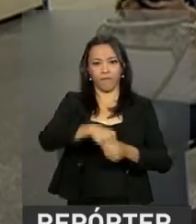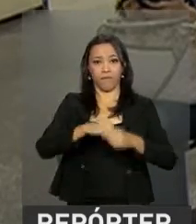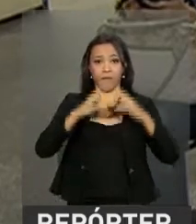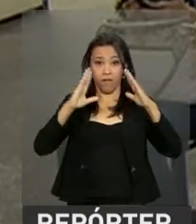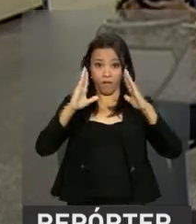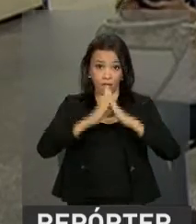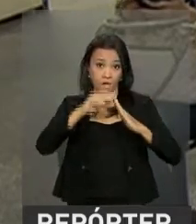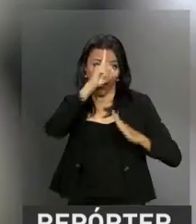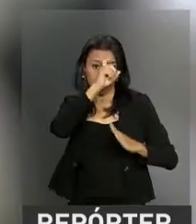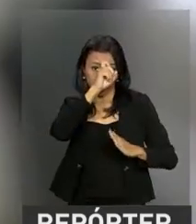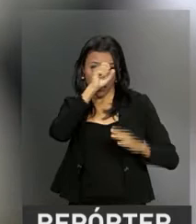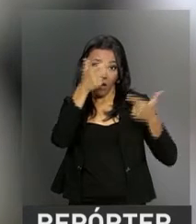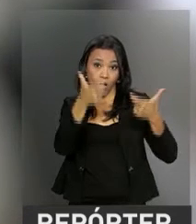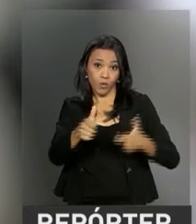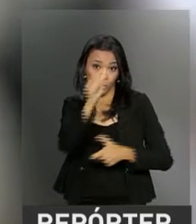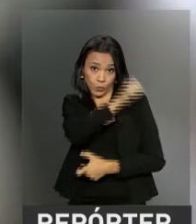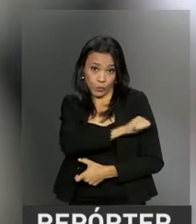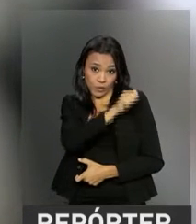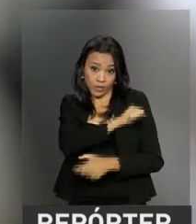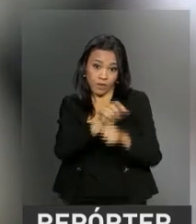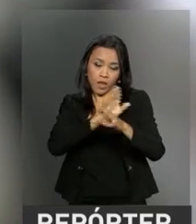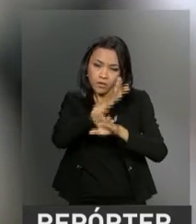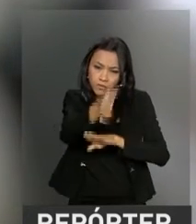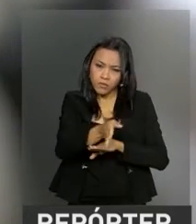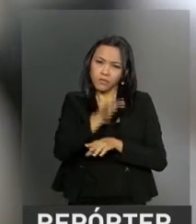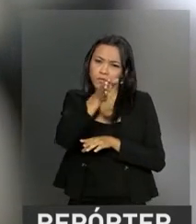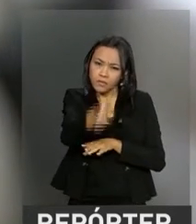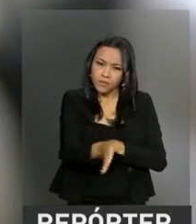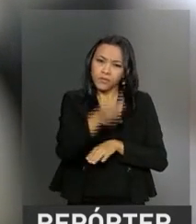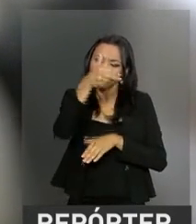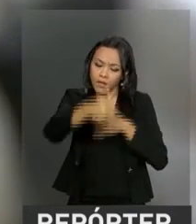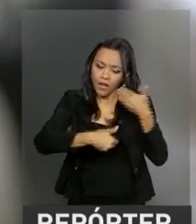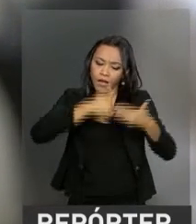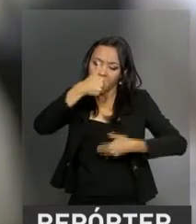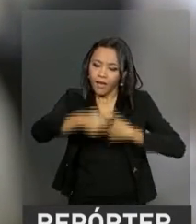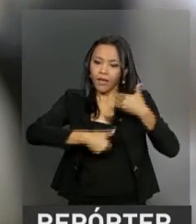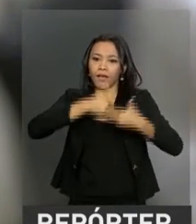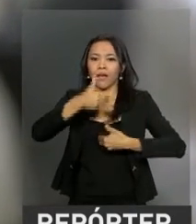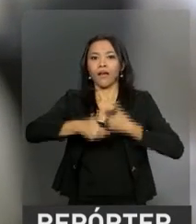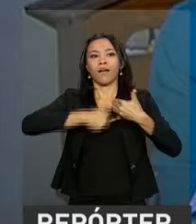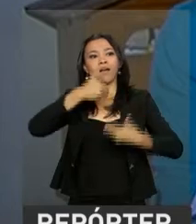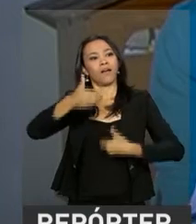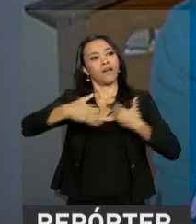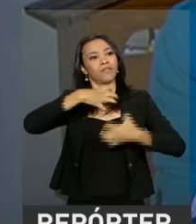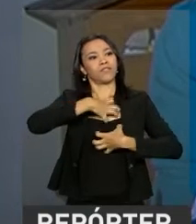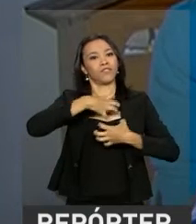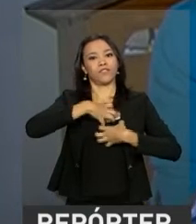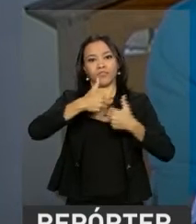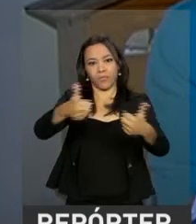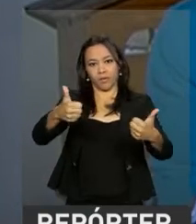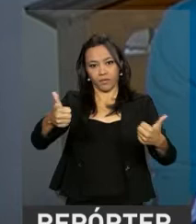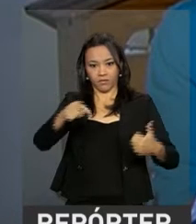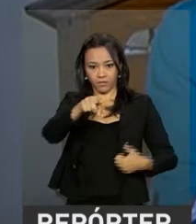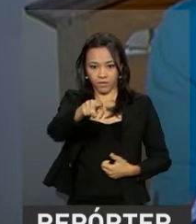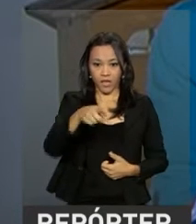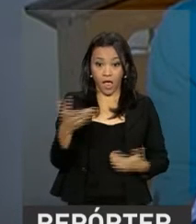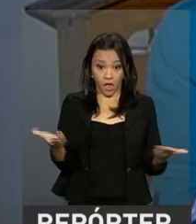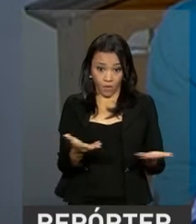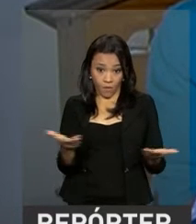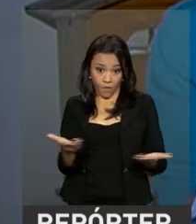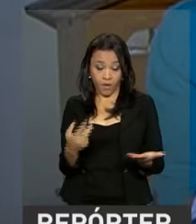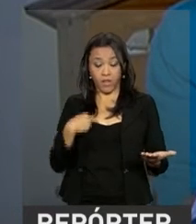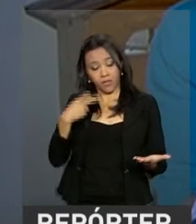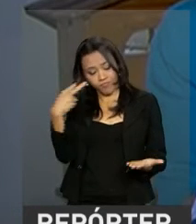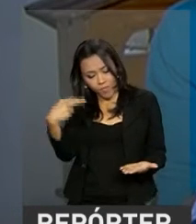público do Rio de Janeiro, Maria começa, aos poucos, a voltar a ver sentido na vida. Tem me ajudado a olhar